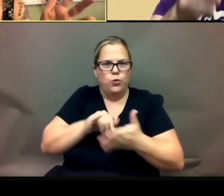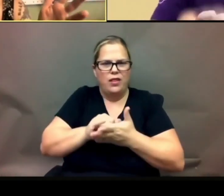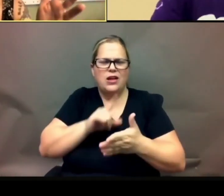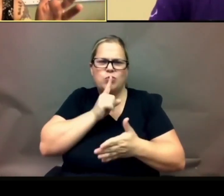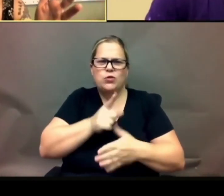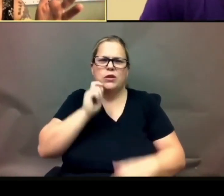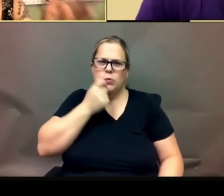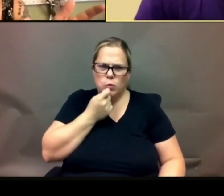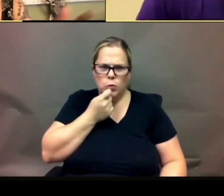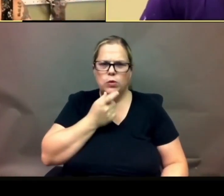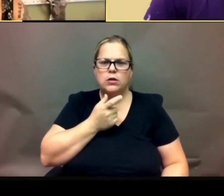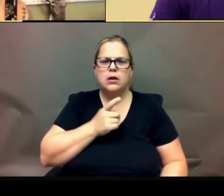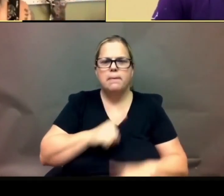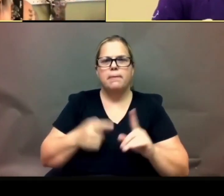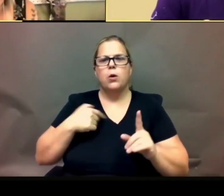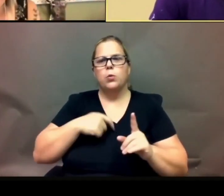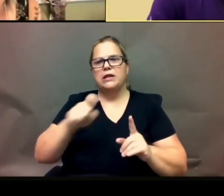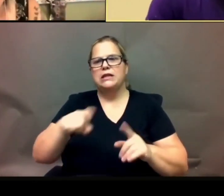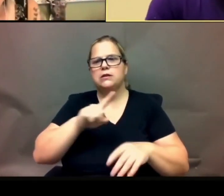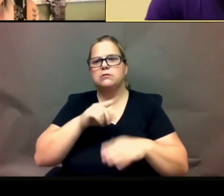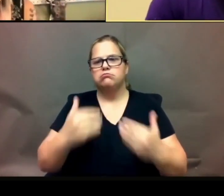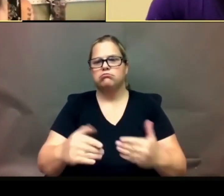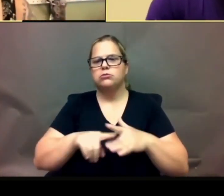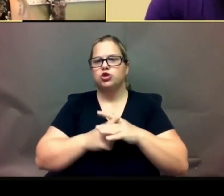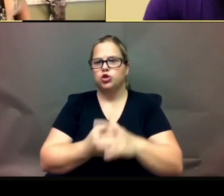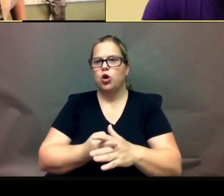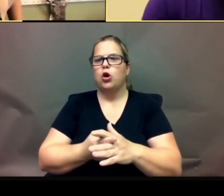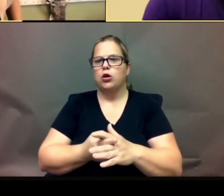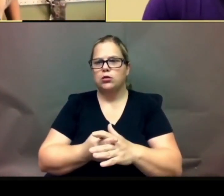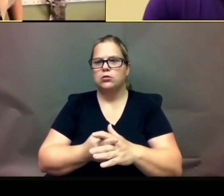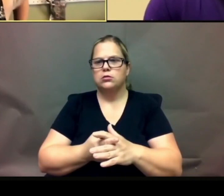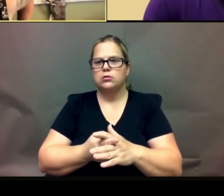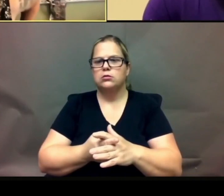algum momento nós conseguimos compartilhar essas ideias.